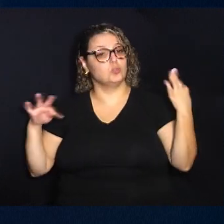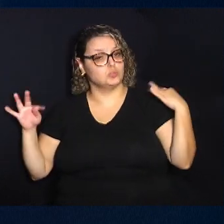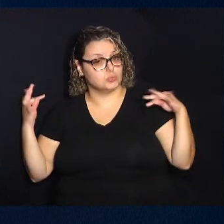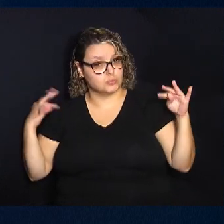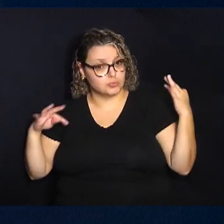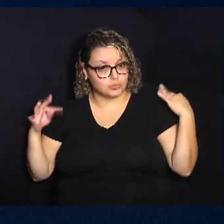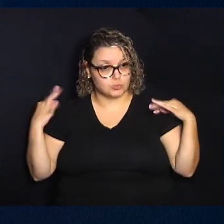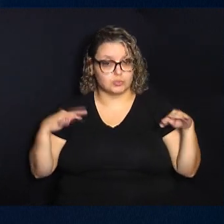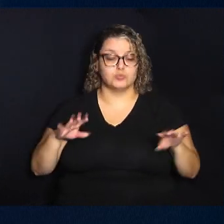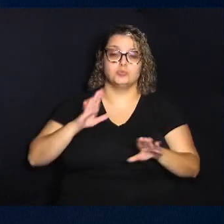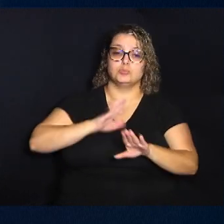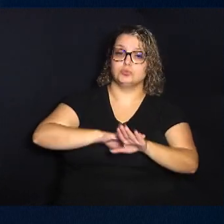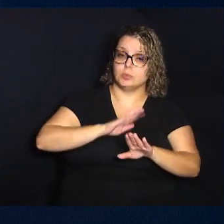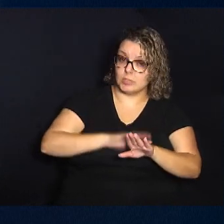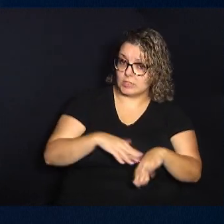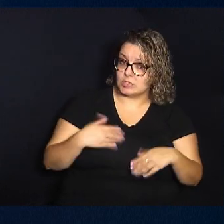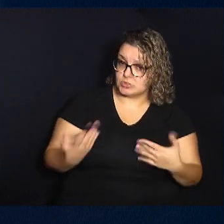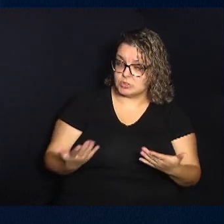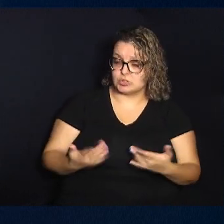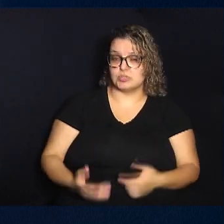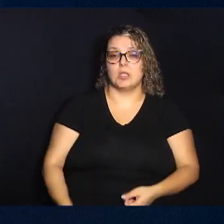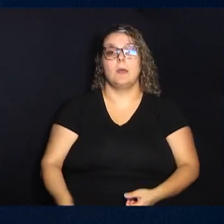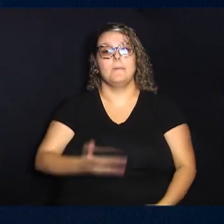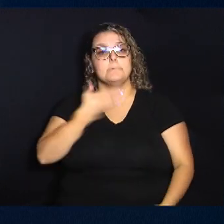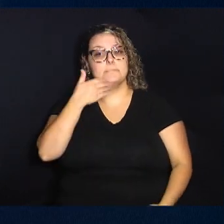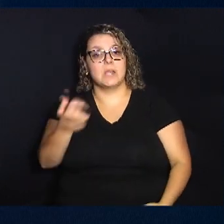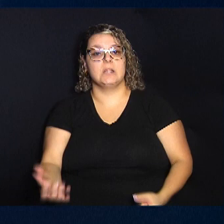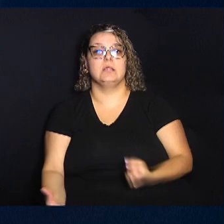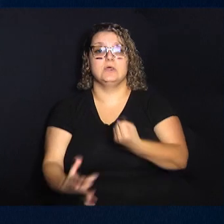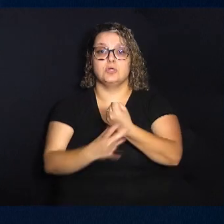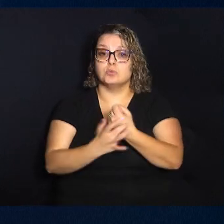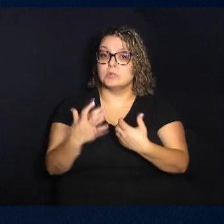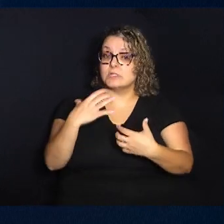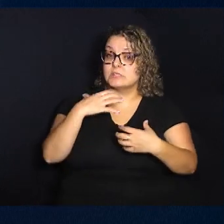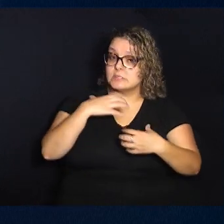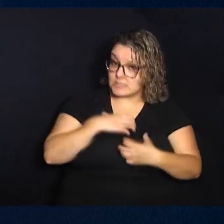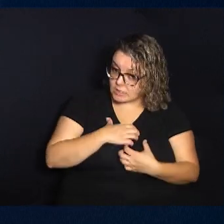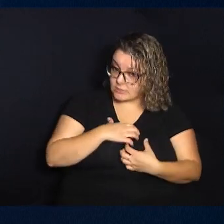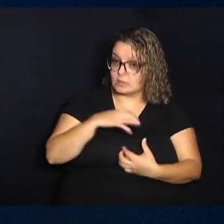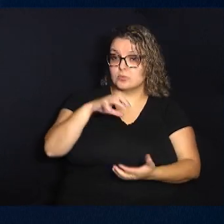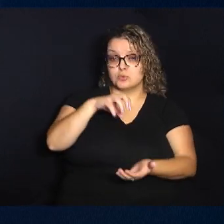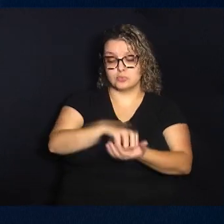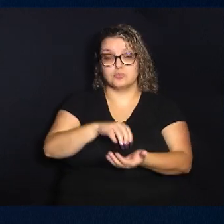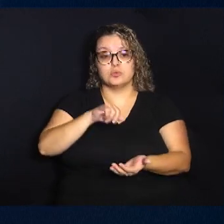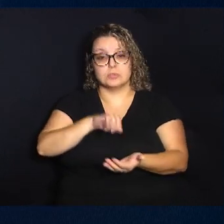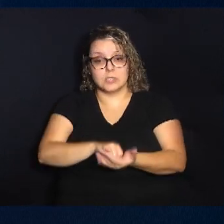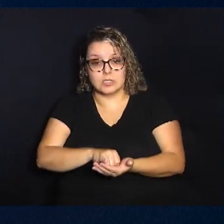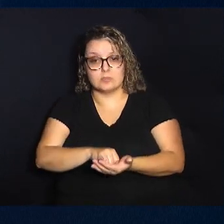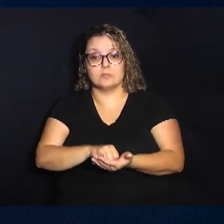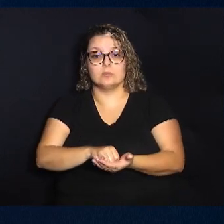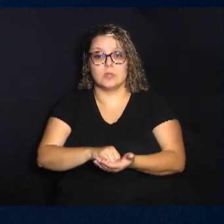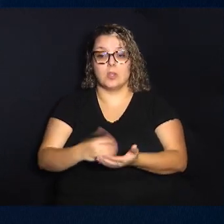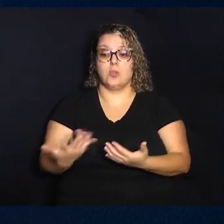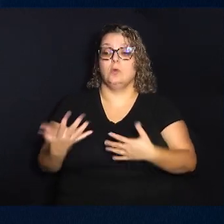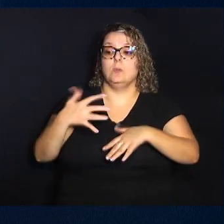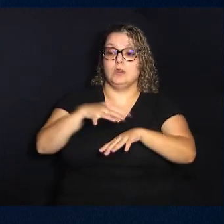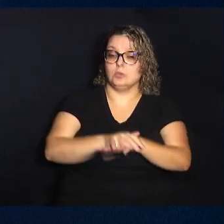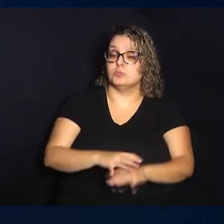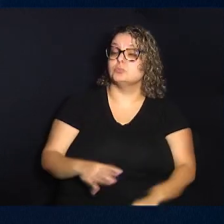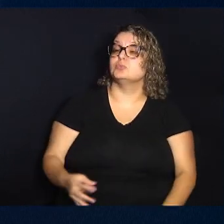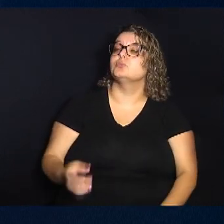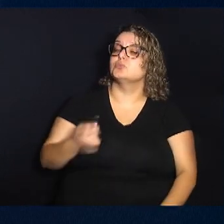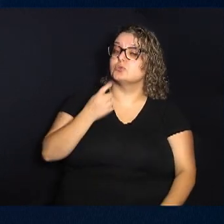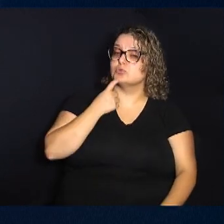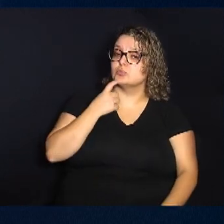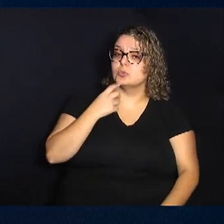de atividades de turismo, melhoria da sensação de segurança no centro, a inserção de Campinas no